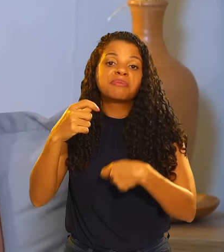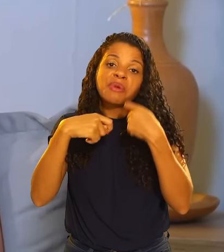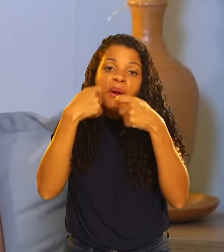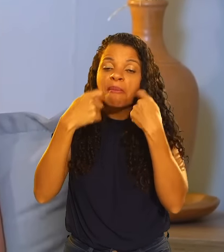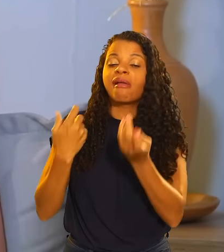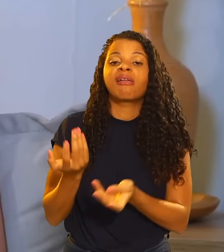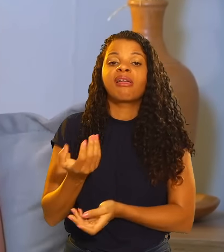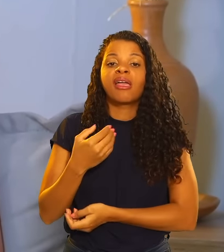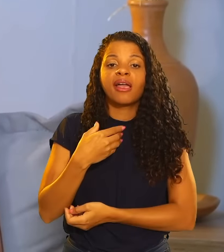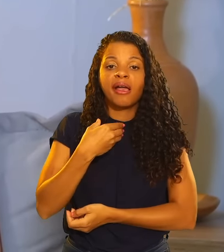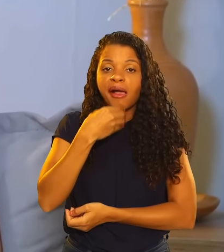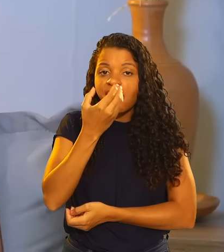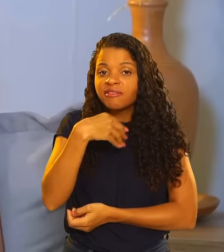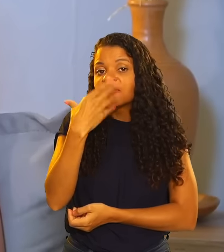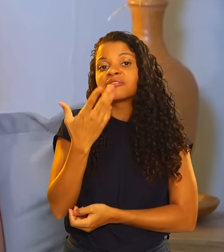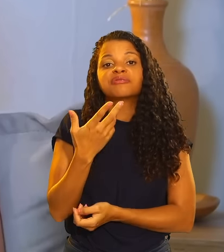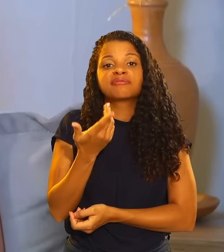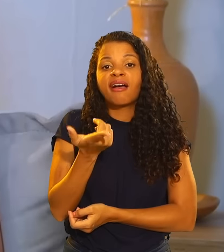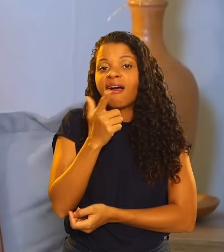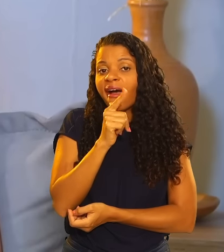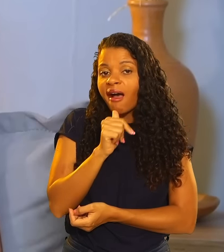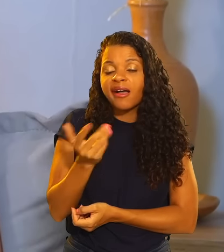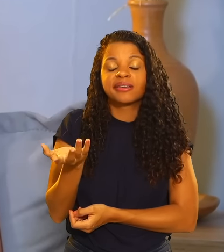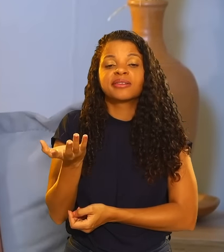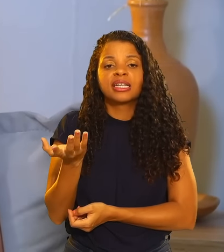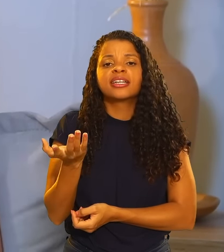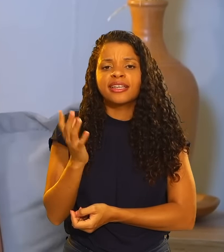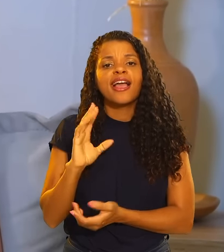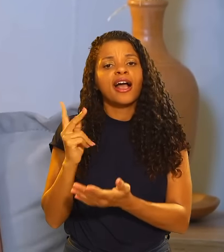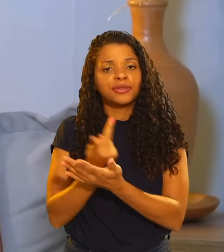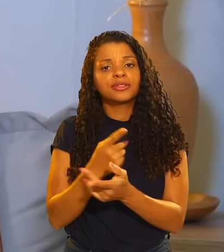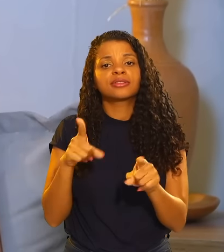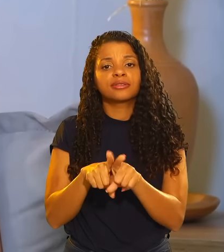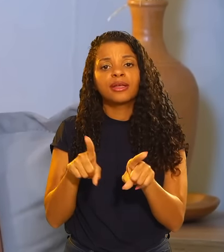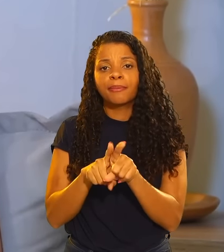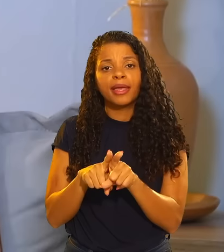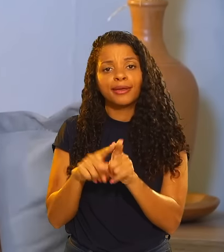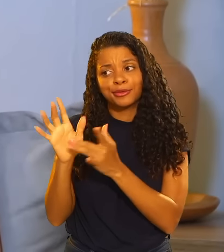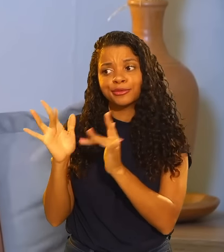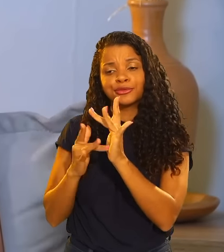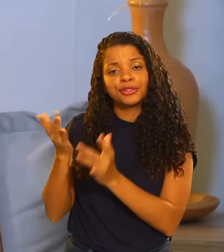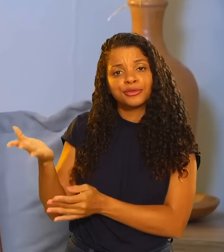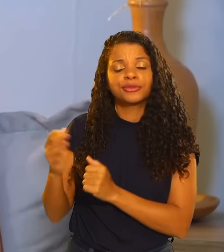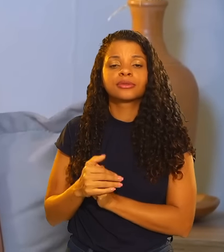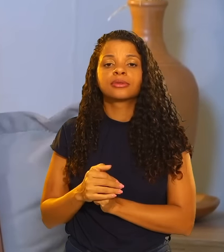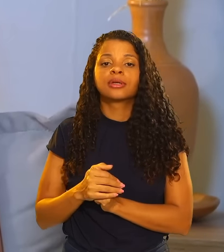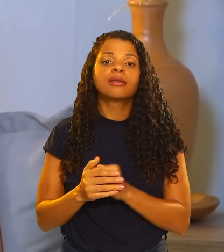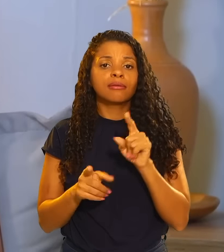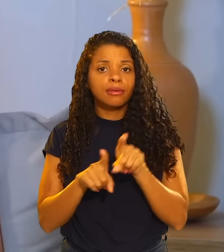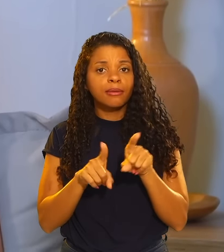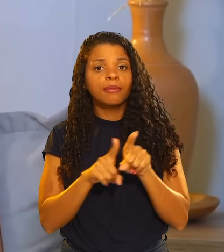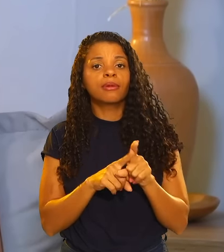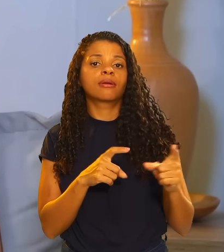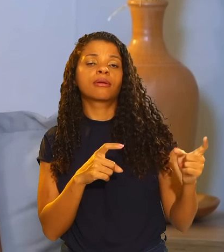Eu acho que isso acontece naturalmente também com médicos, com enfermeiros, às vezes que ficam tantas horas cuidando do outro e